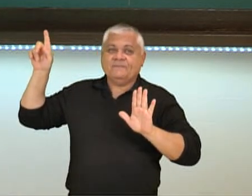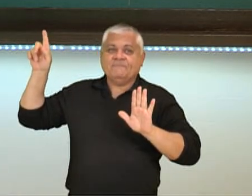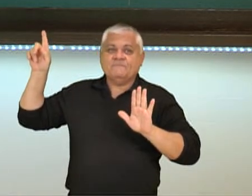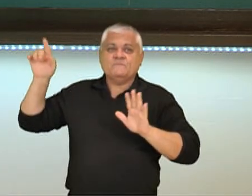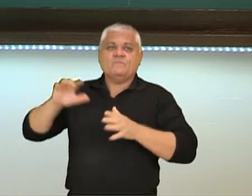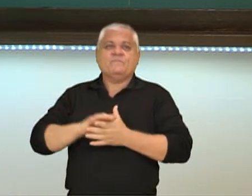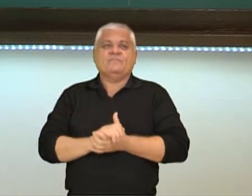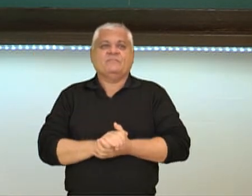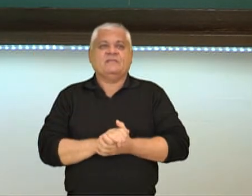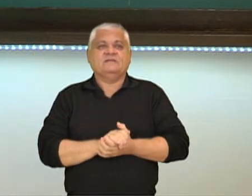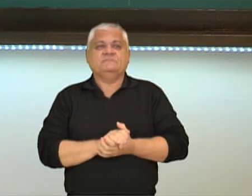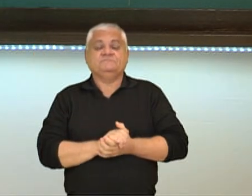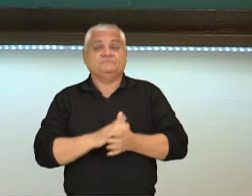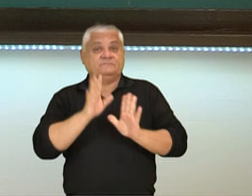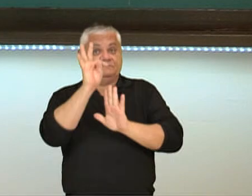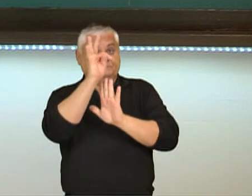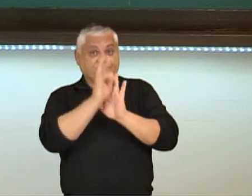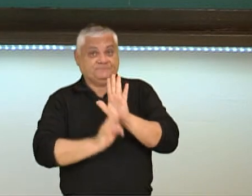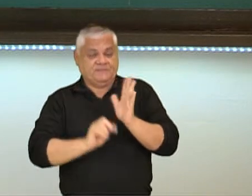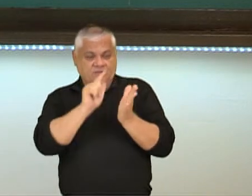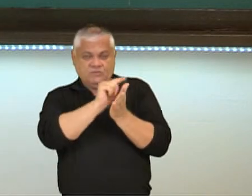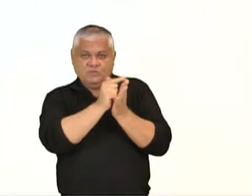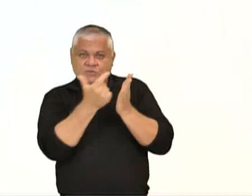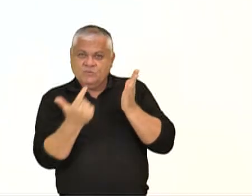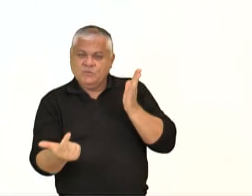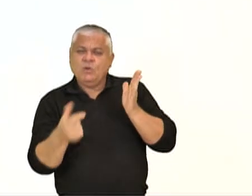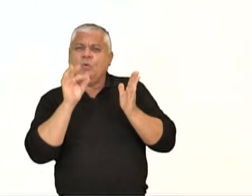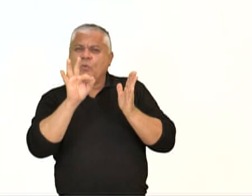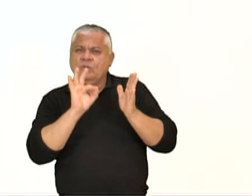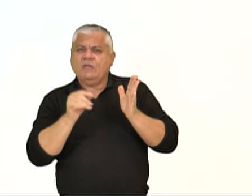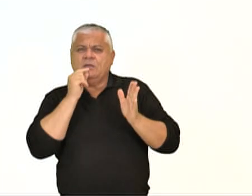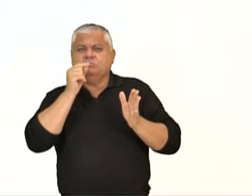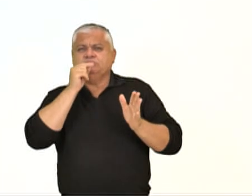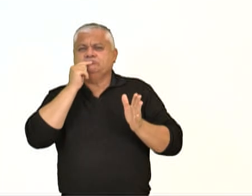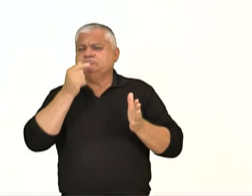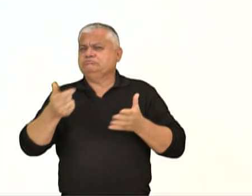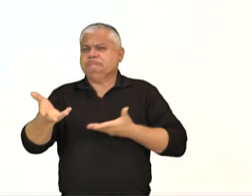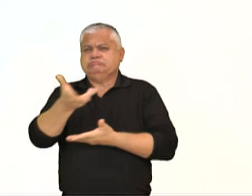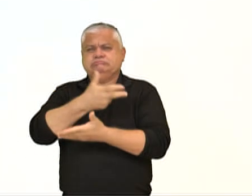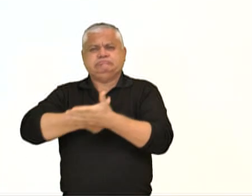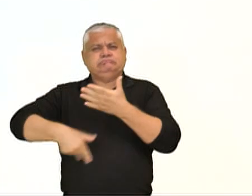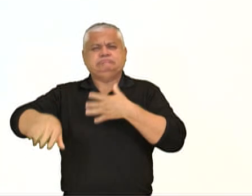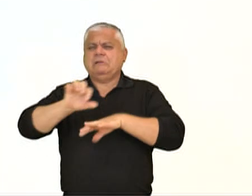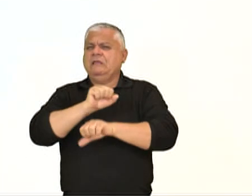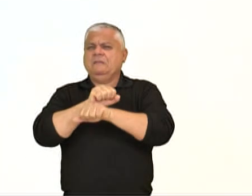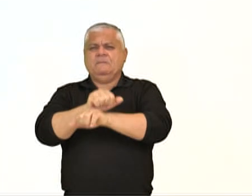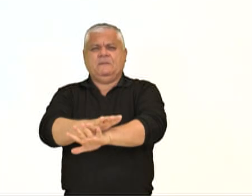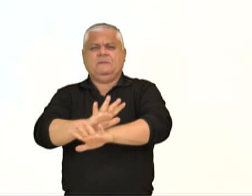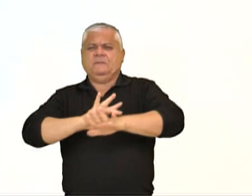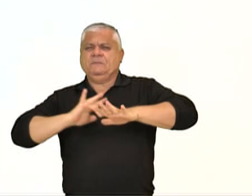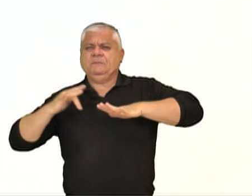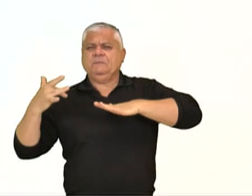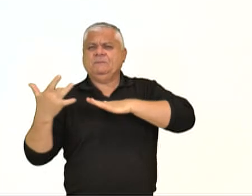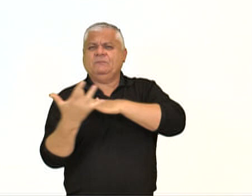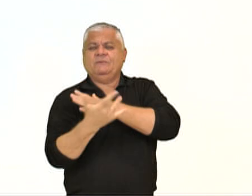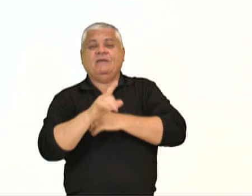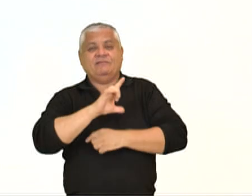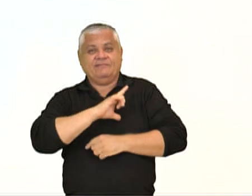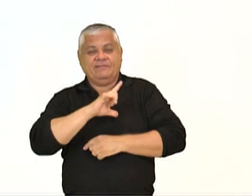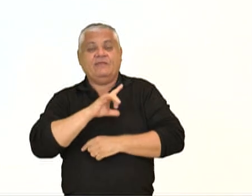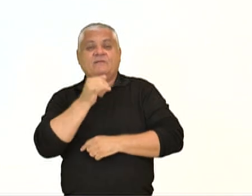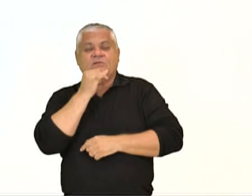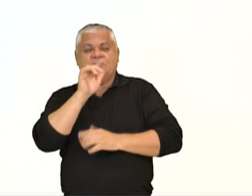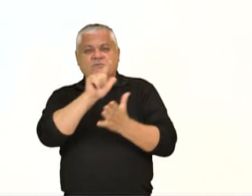do ladinho. Então, os textos jornalísticos, eles circulam por várias mídias sociais, né? Então, ela vai circular